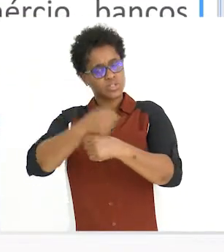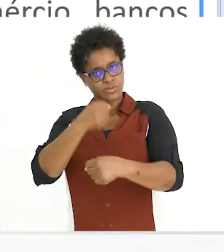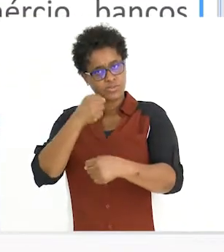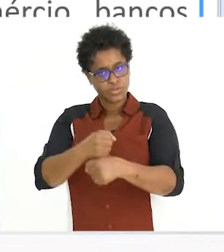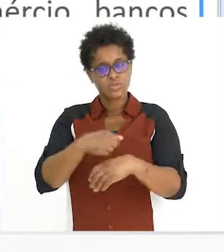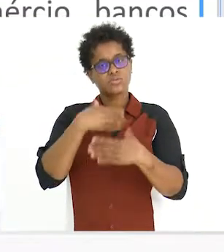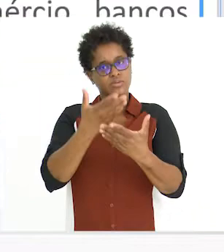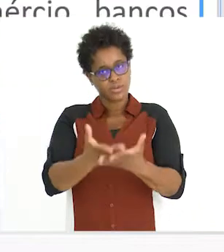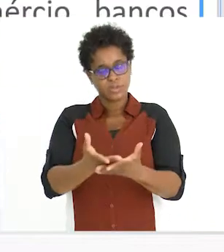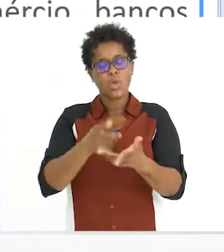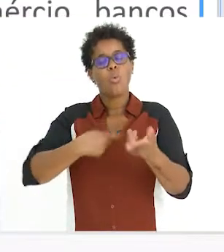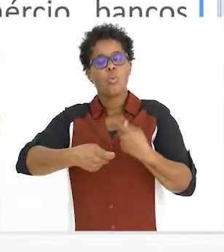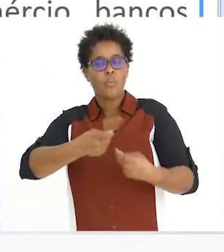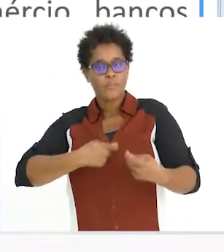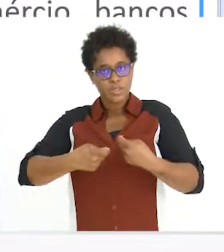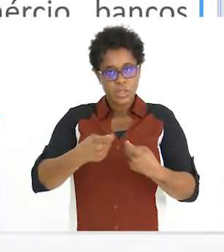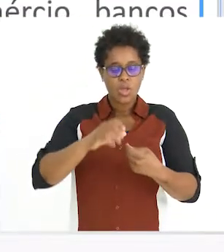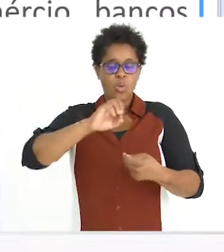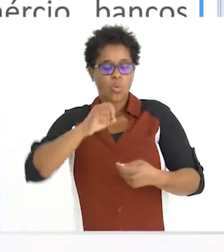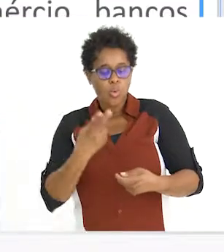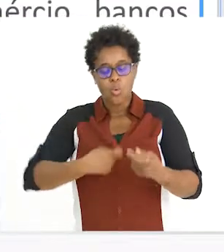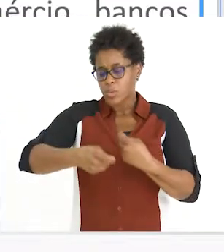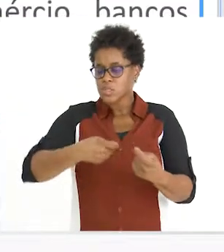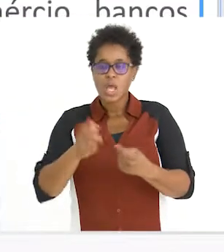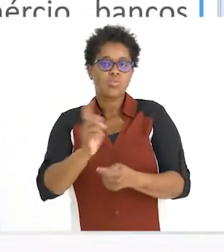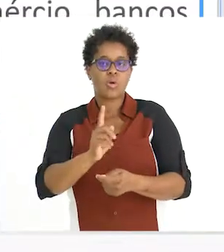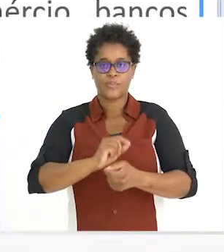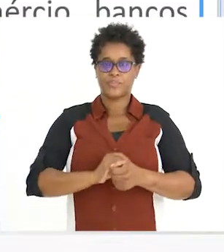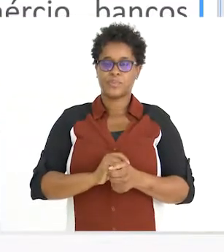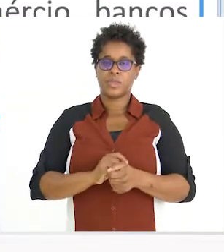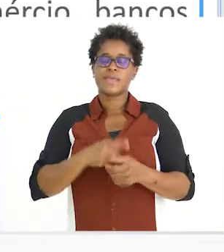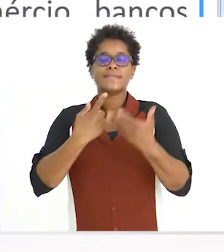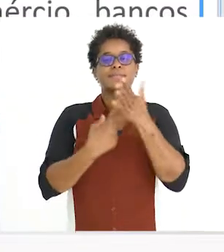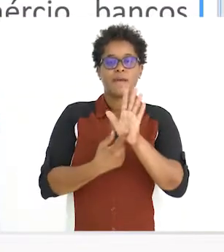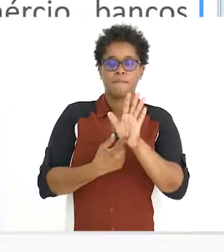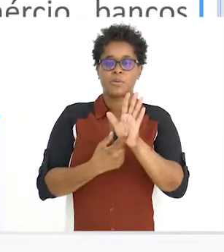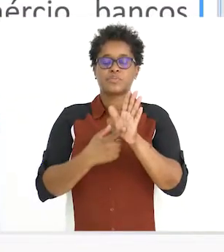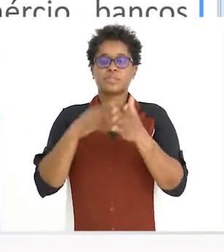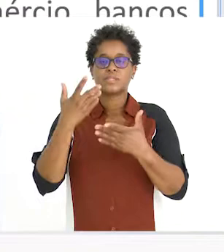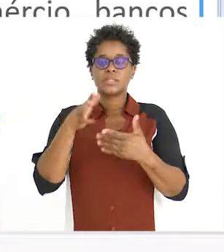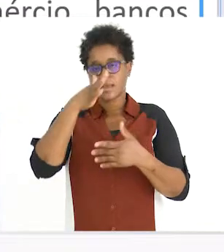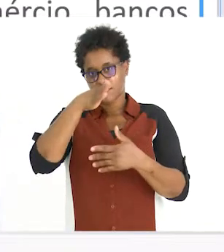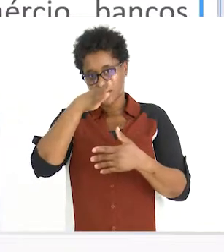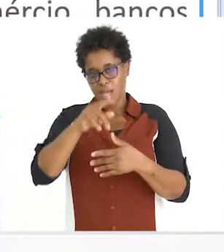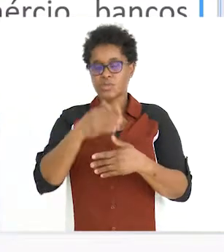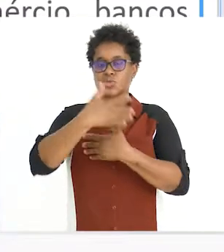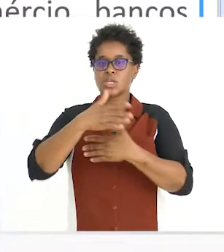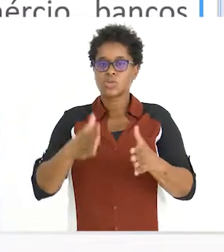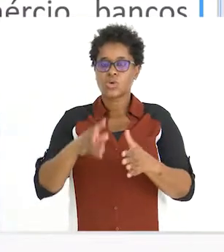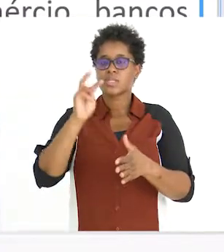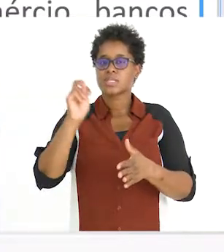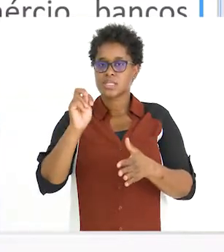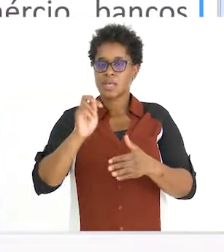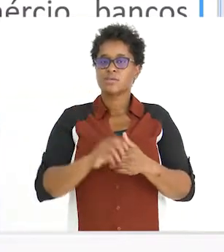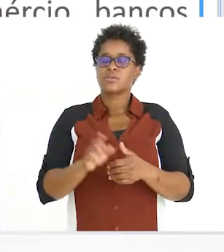serviços comercializados ou não comercializados. Exemplos de atividades do setor terciário.